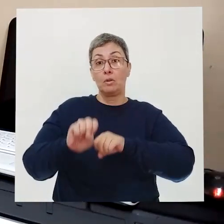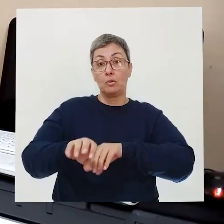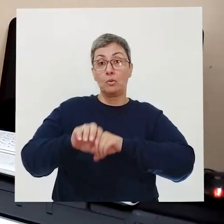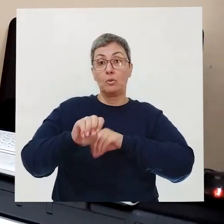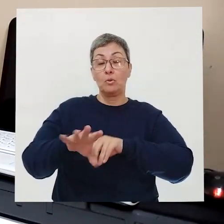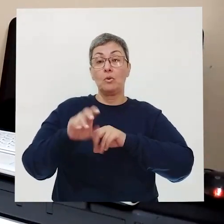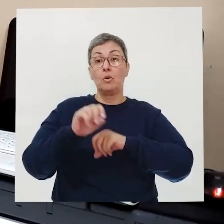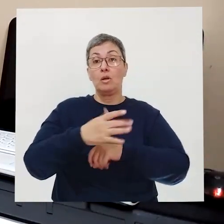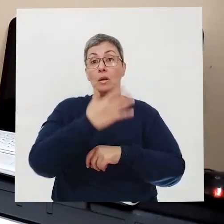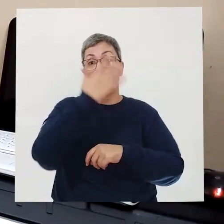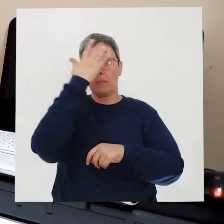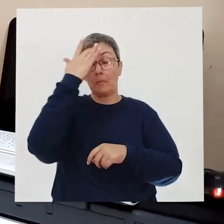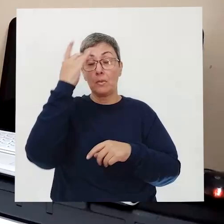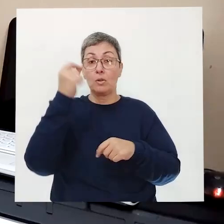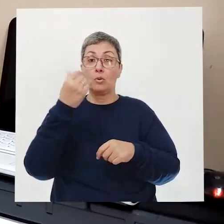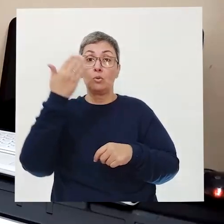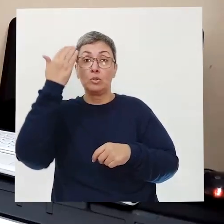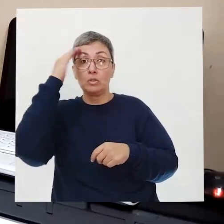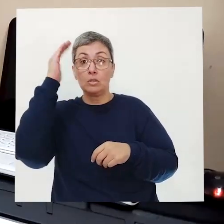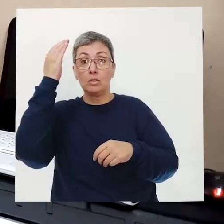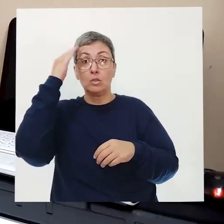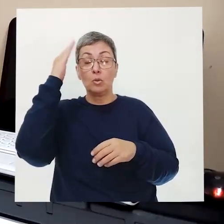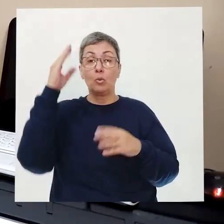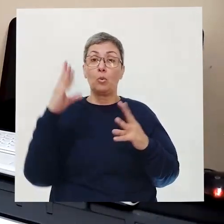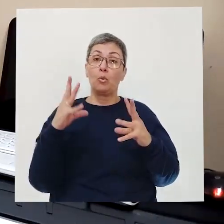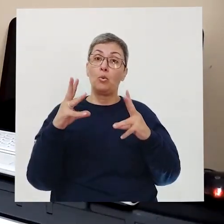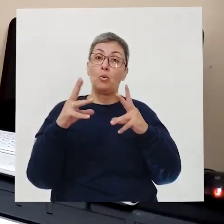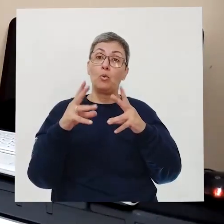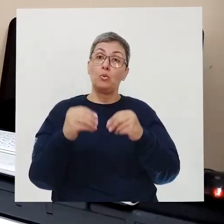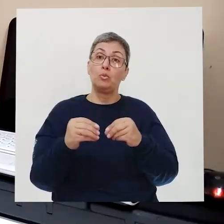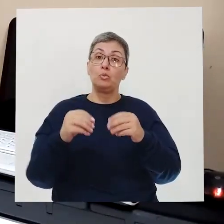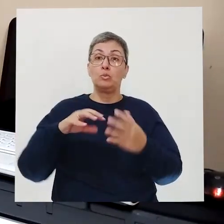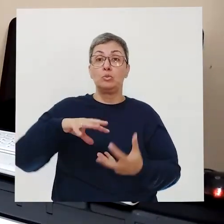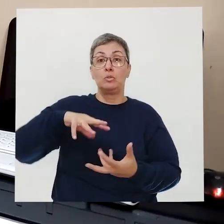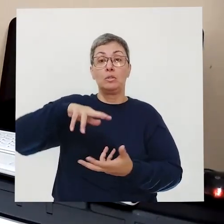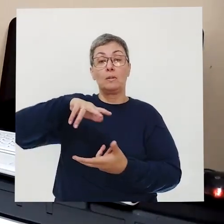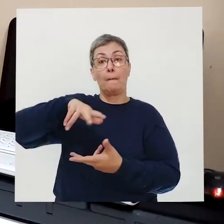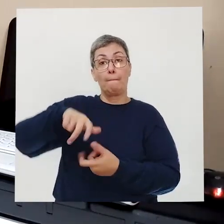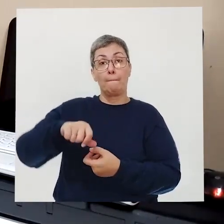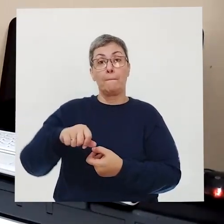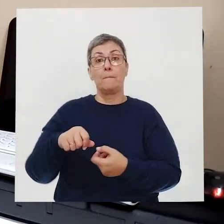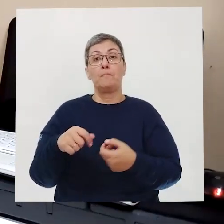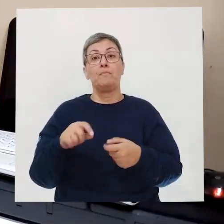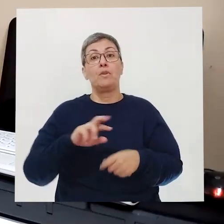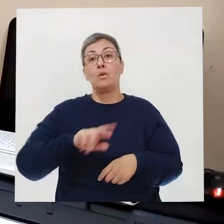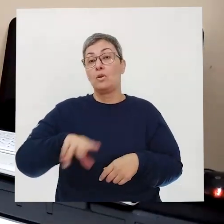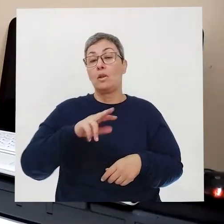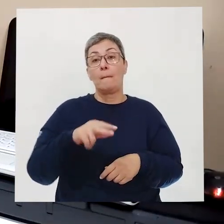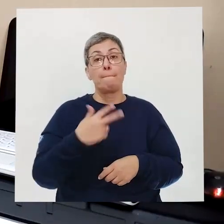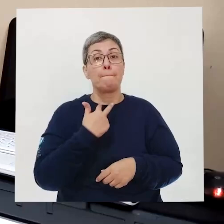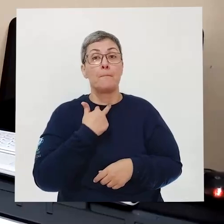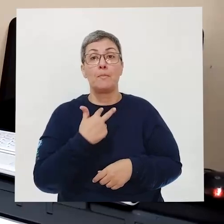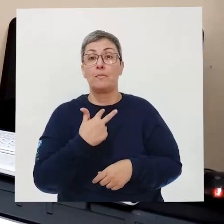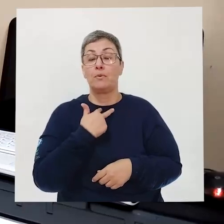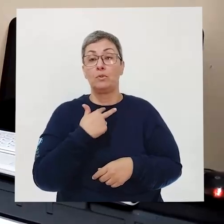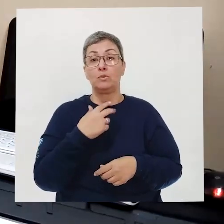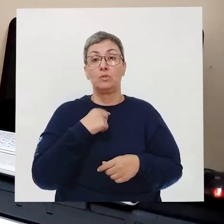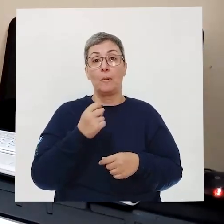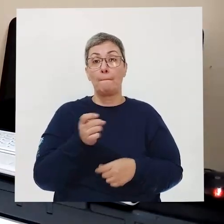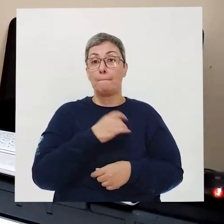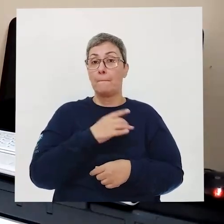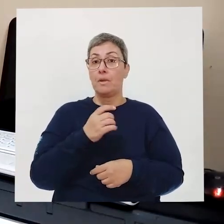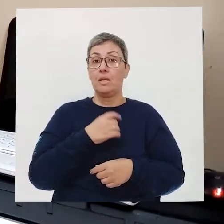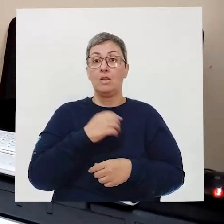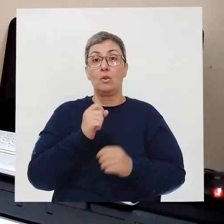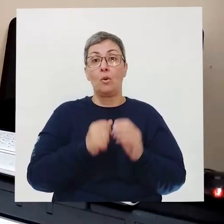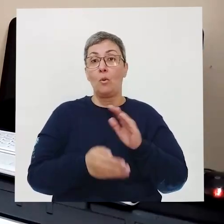educação para o homem entender e compreender o seu universo. Não podemos ter medo